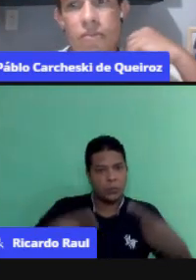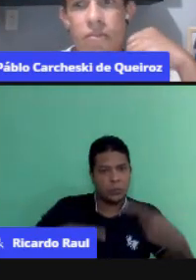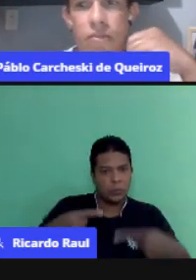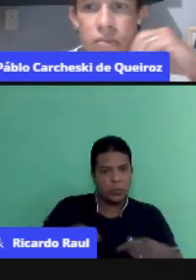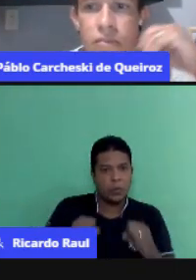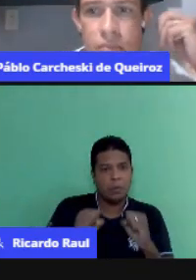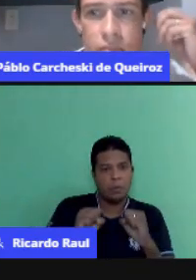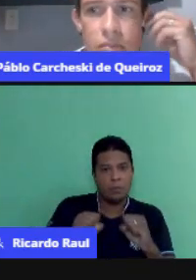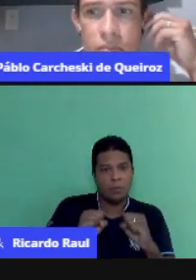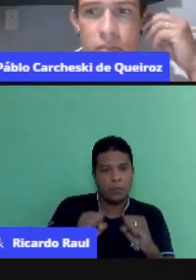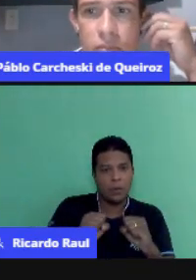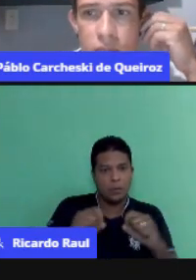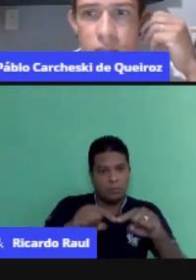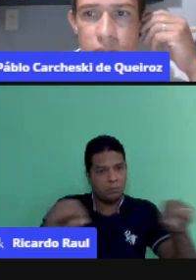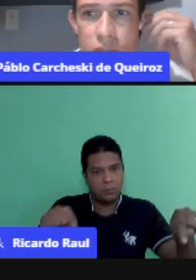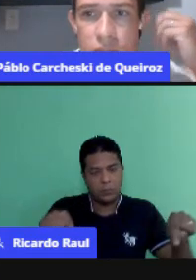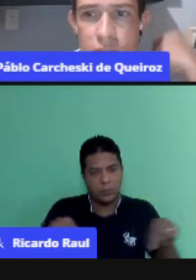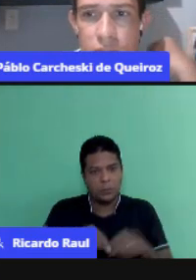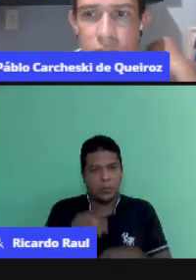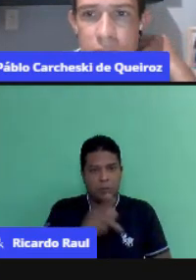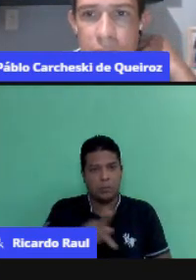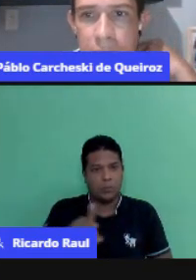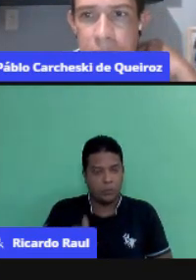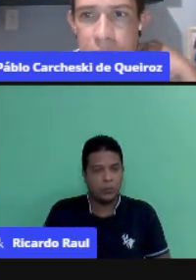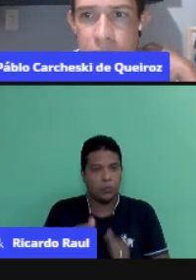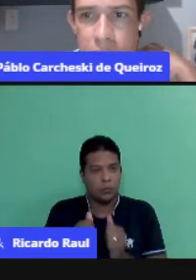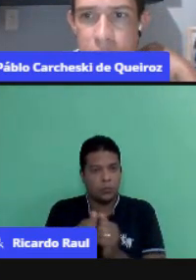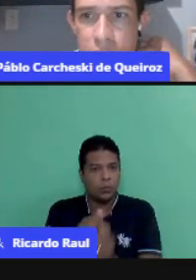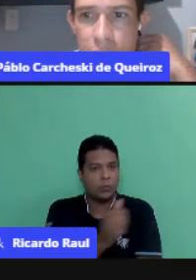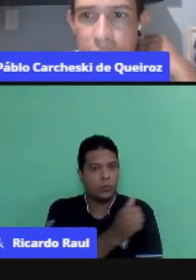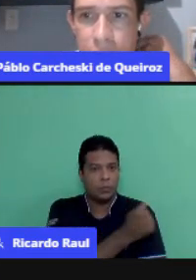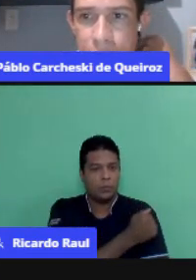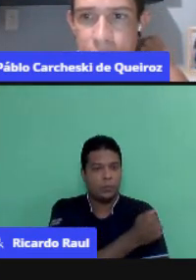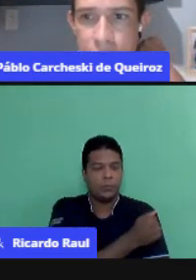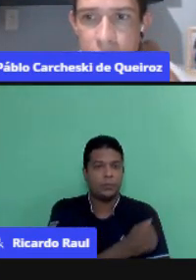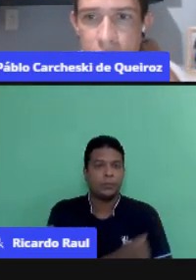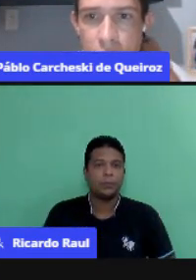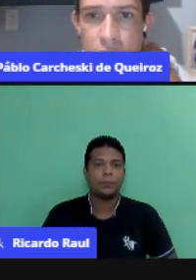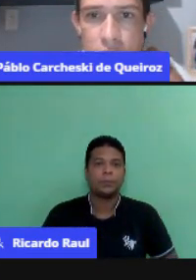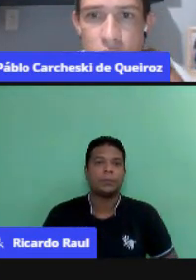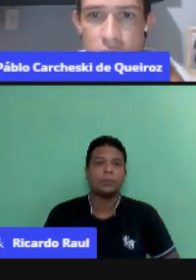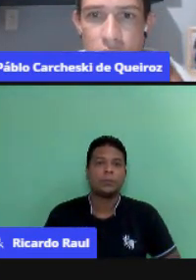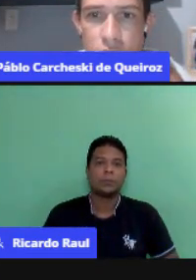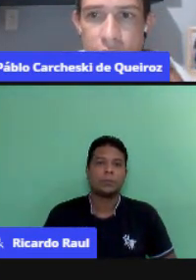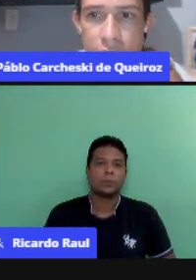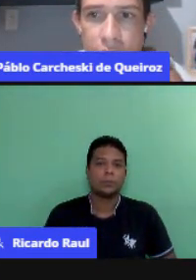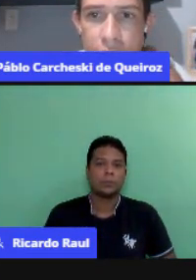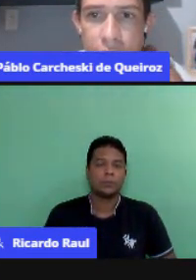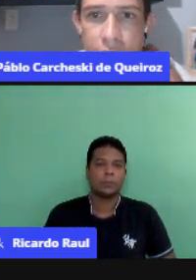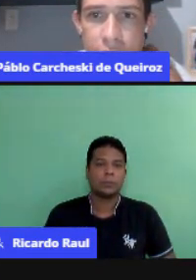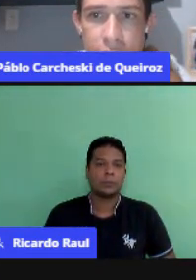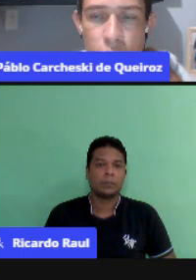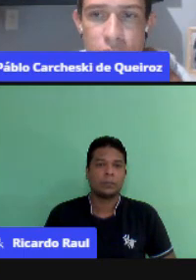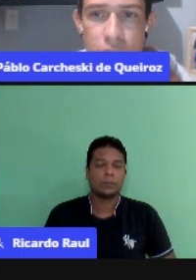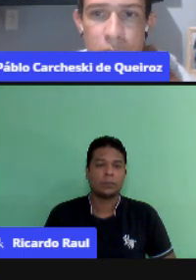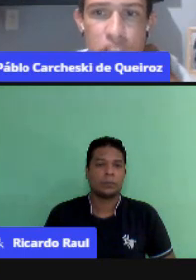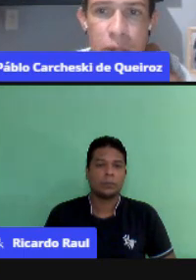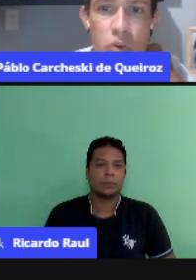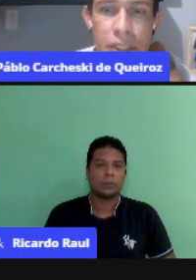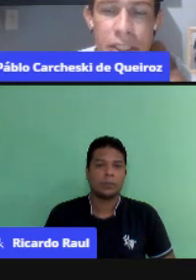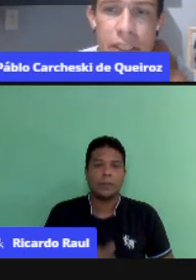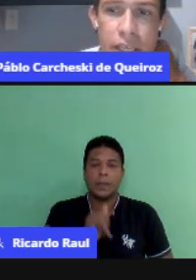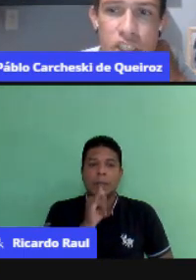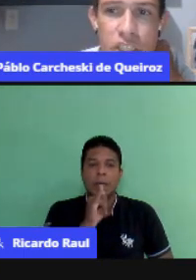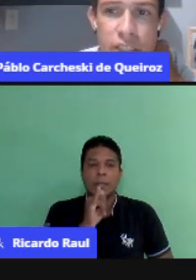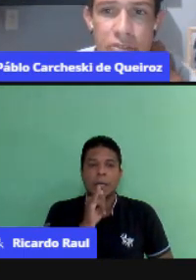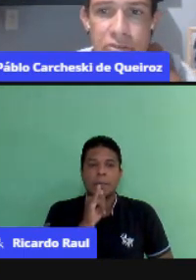ocorrer também na sala de aula com o professor e com seus alunos, por gentileza. Claro. Então, Aguinaldo, o exemplo que a gente